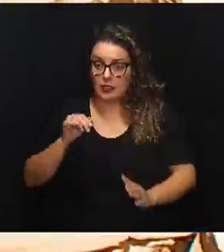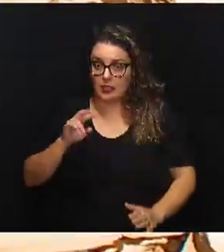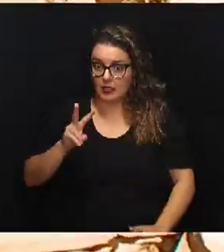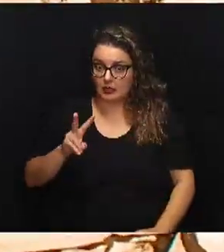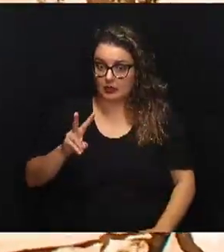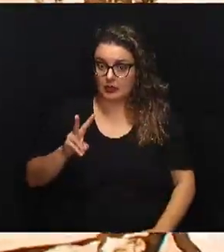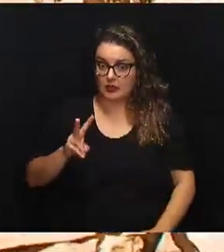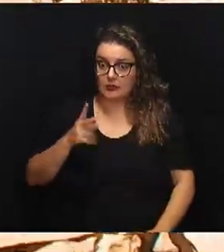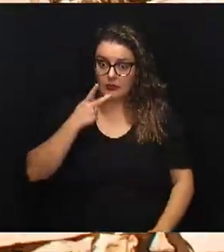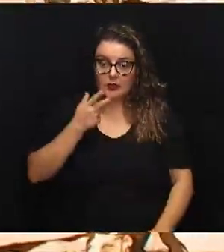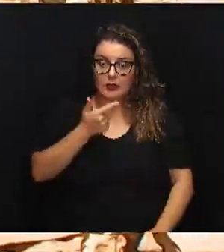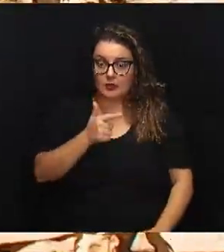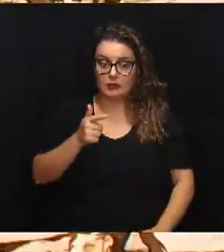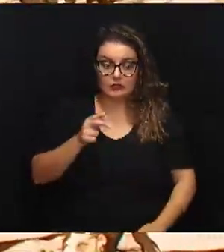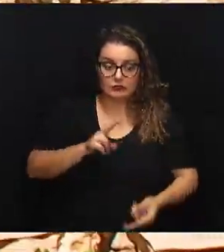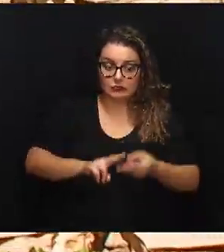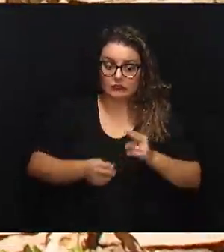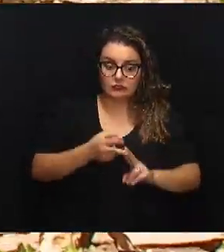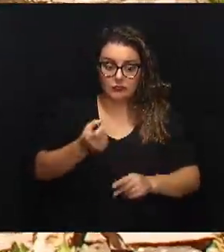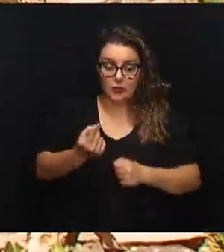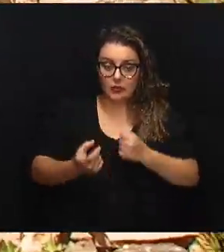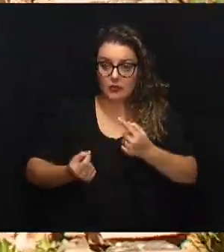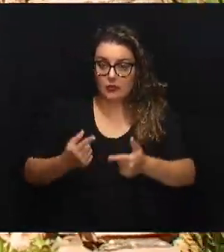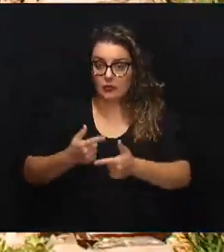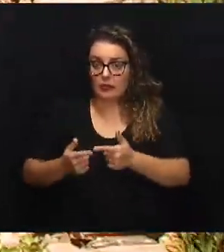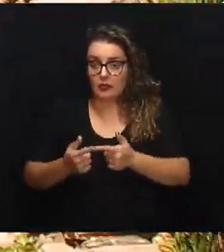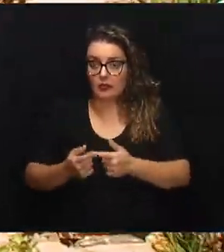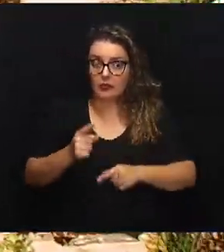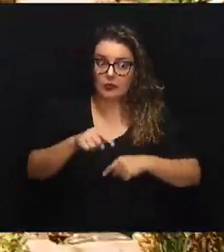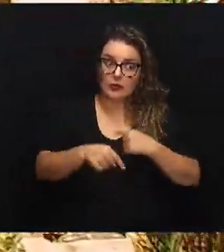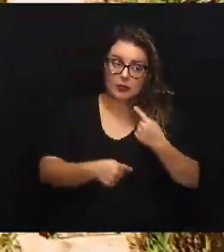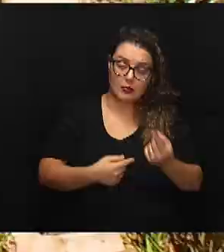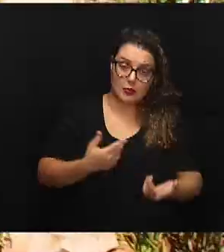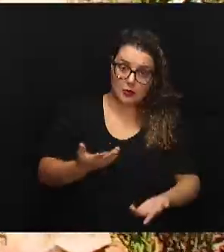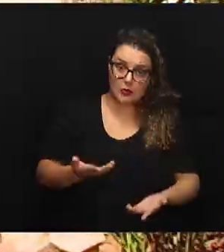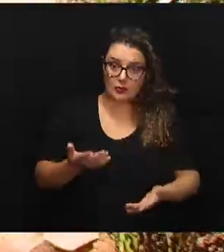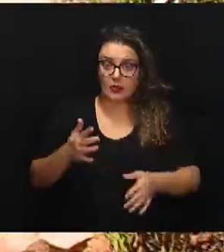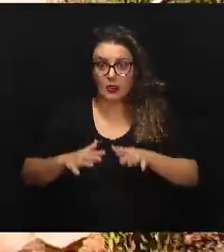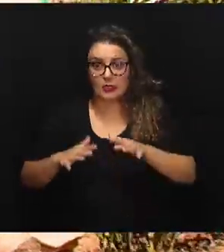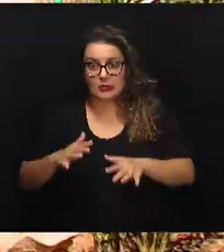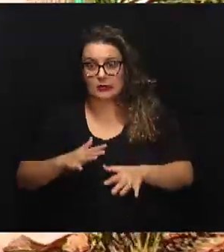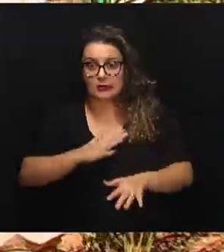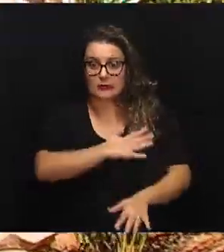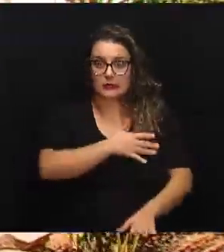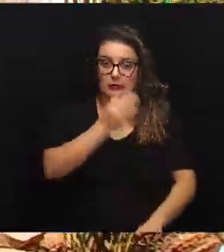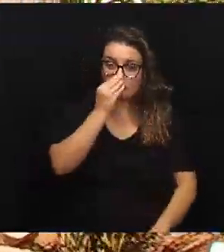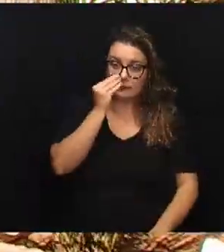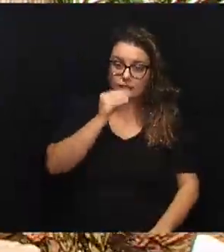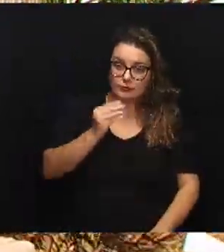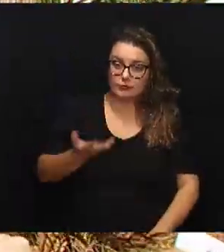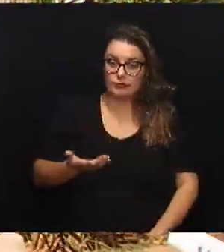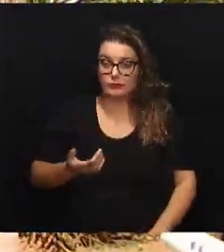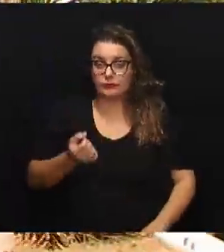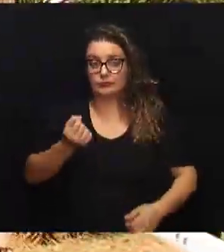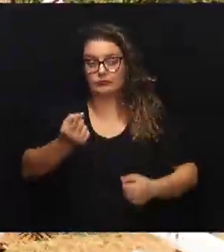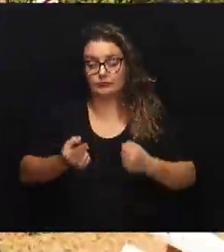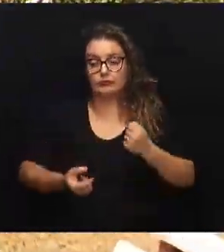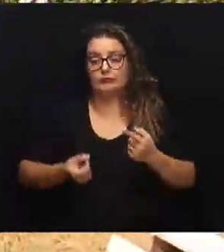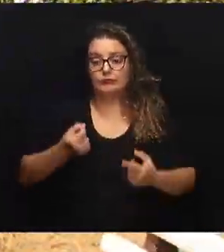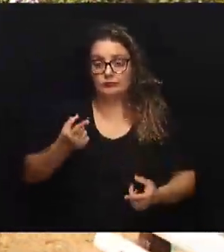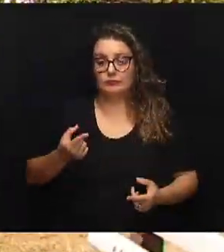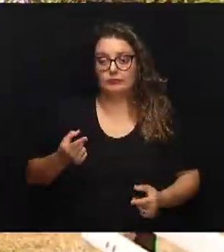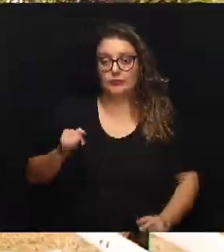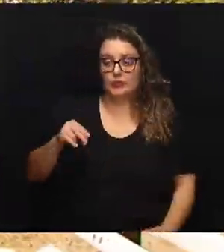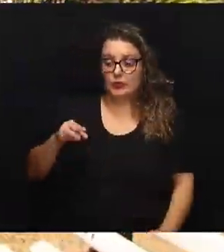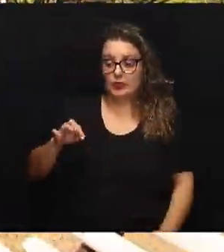ter habilidade para lidar com alguma intercorrência ou outra, talvez com um preconceito ou outro que algum interno